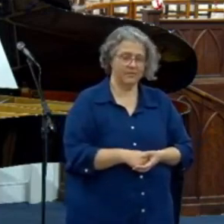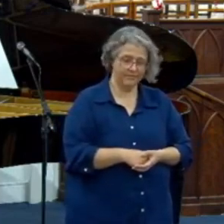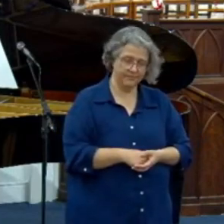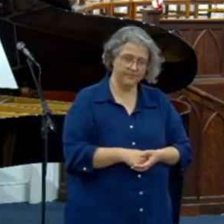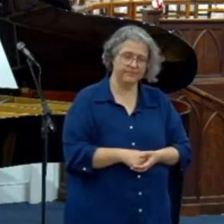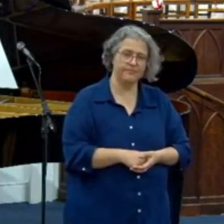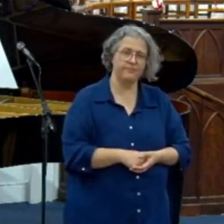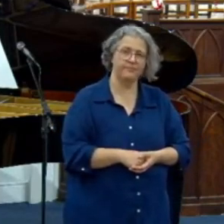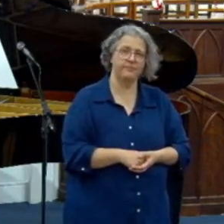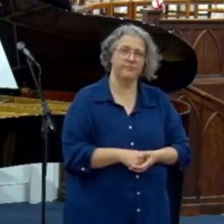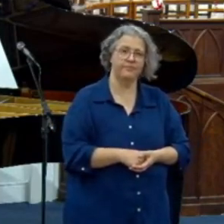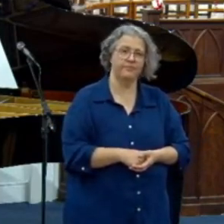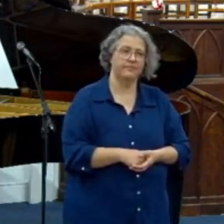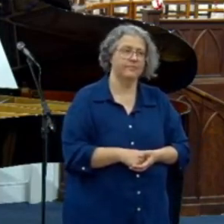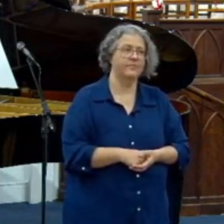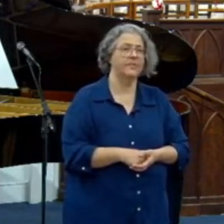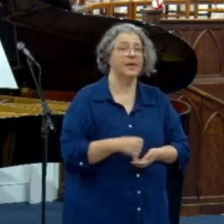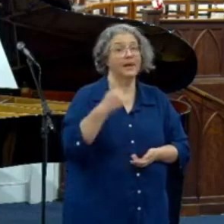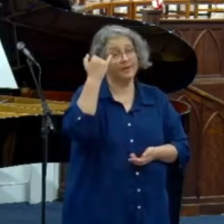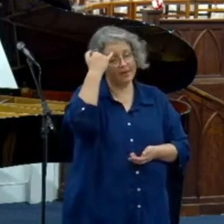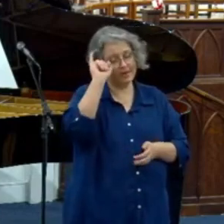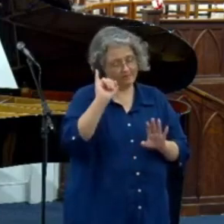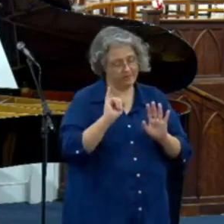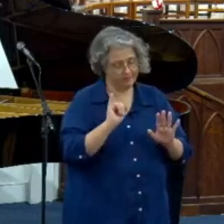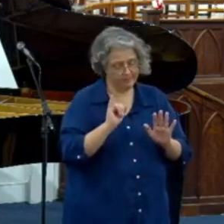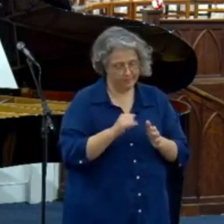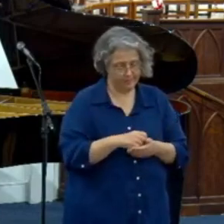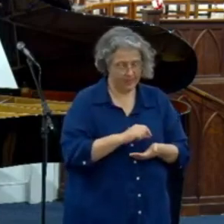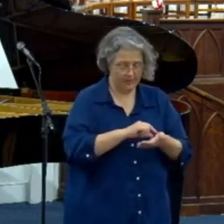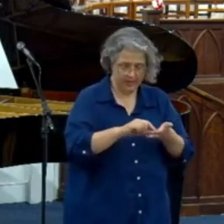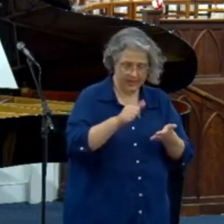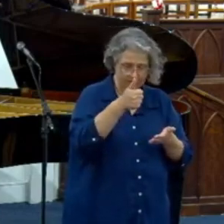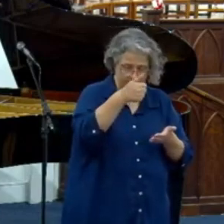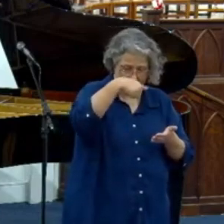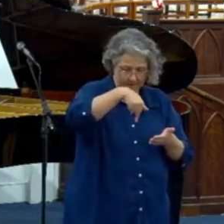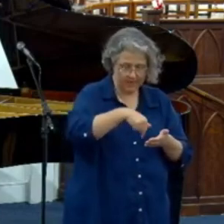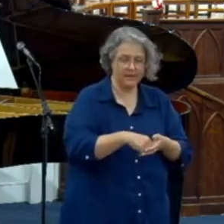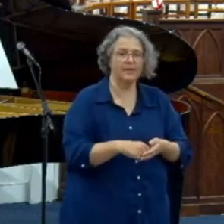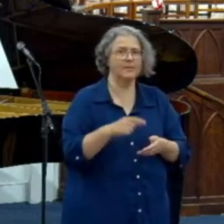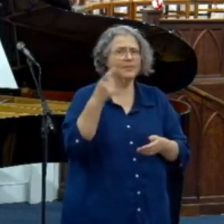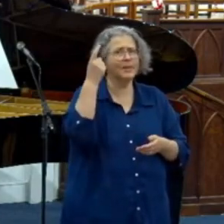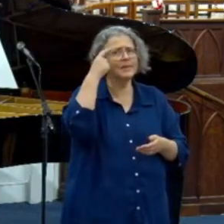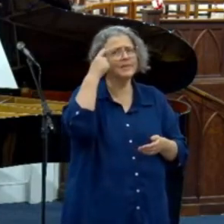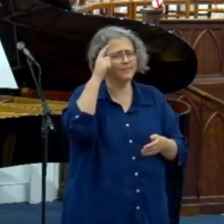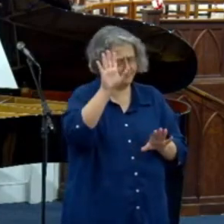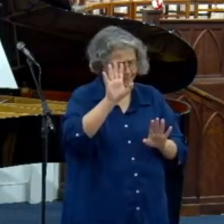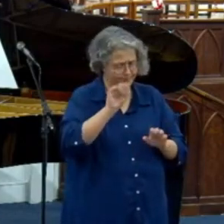versículo 17, sobre a seguinte ideia. Quando você lê o versículo 17, pense nisso: